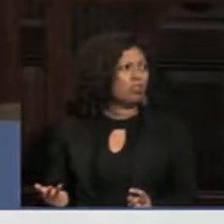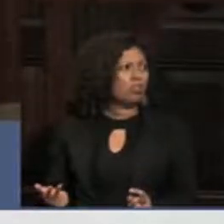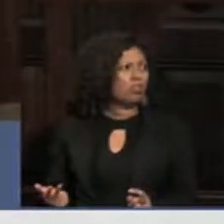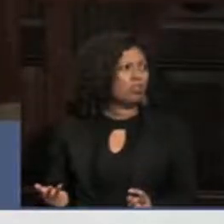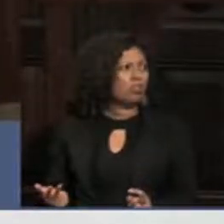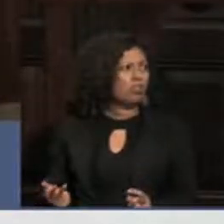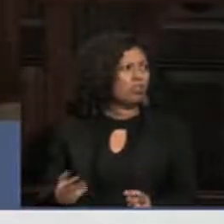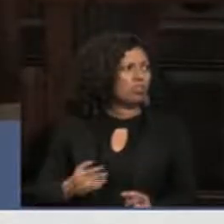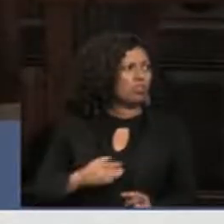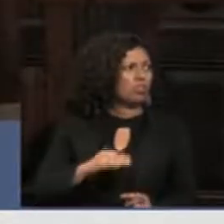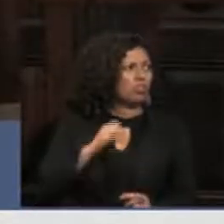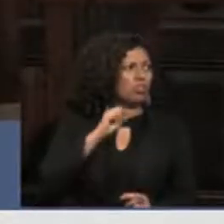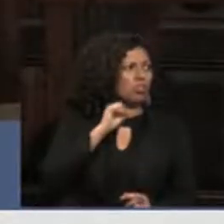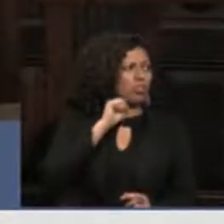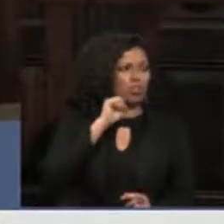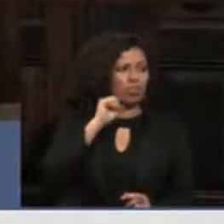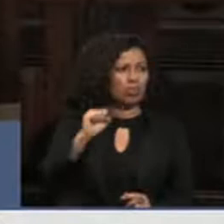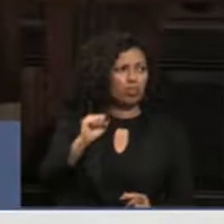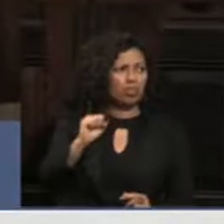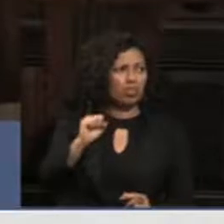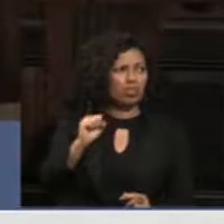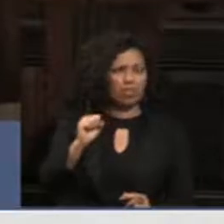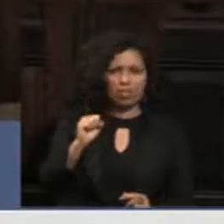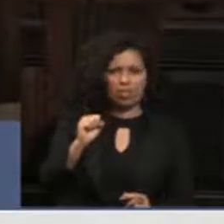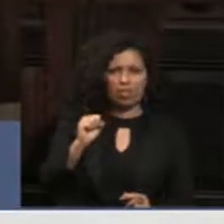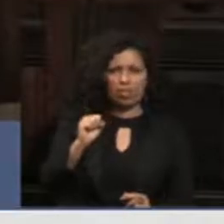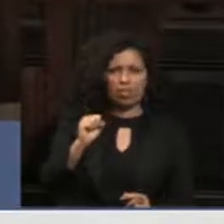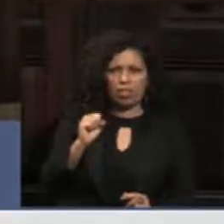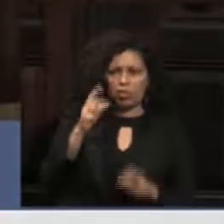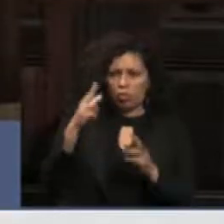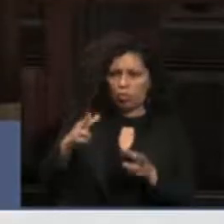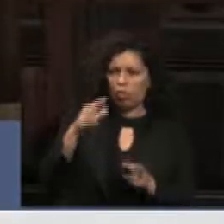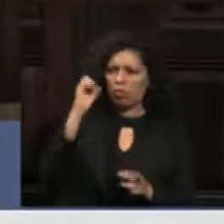Vai matar que nem a Marielle? Vai fazer o que fizeram com a Marielle?